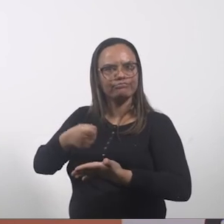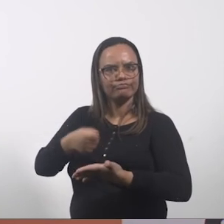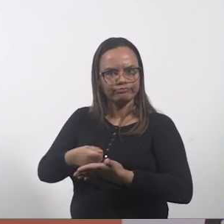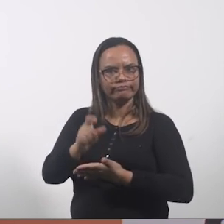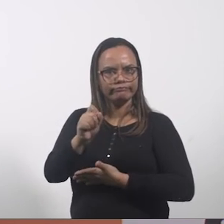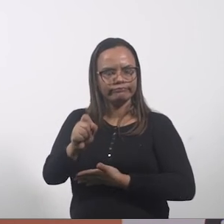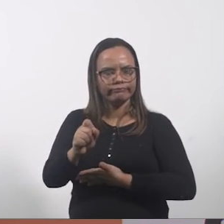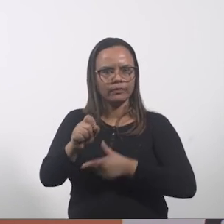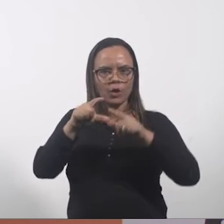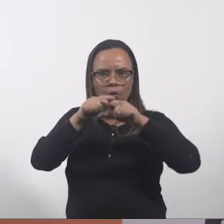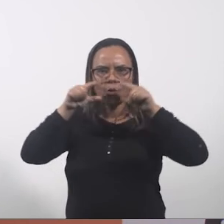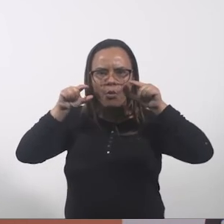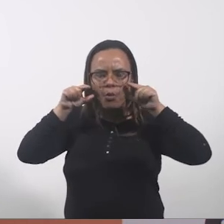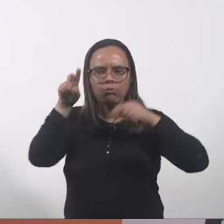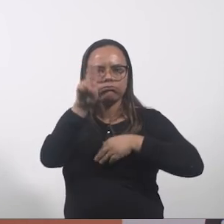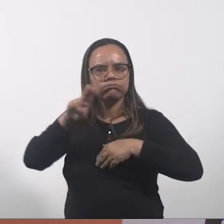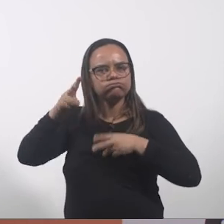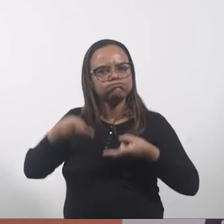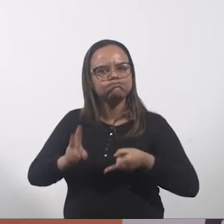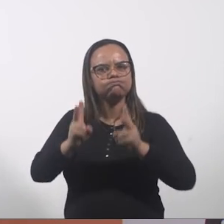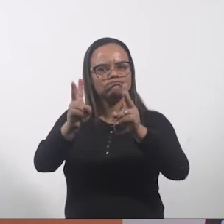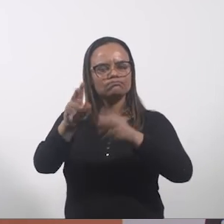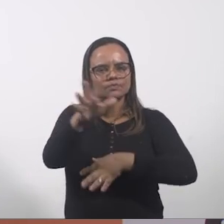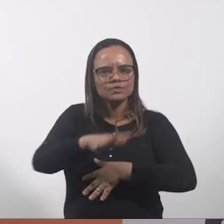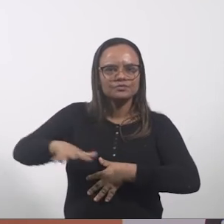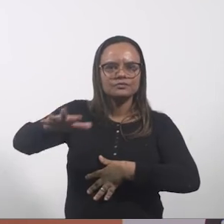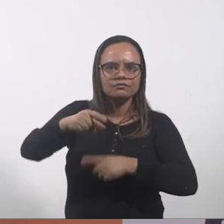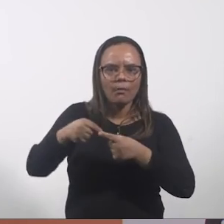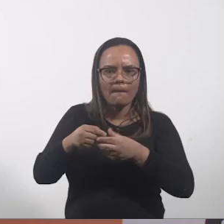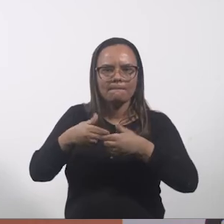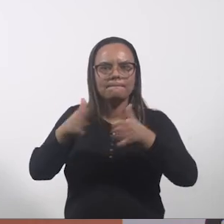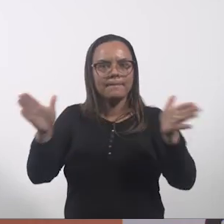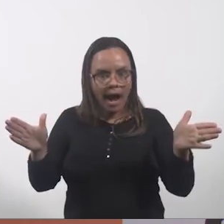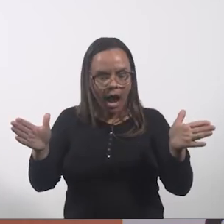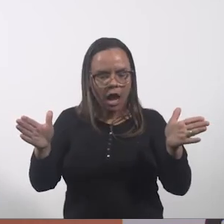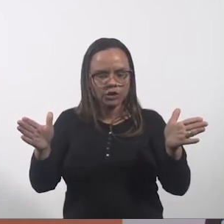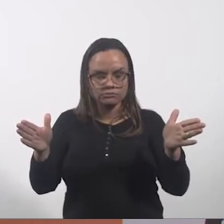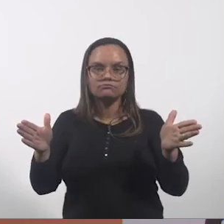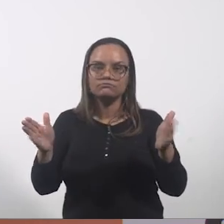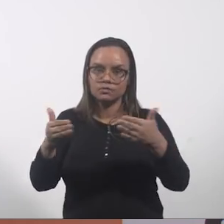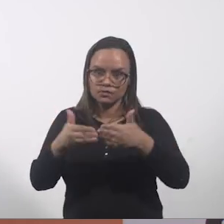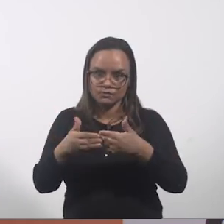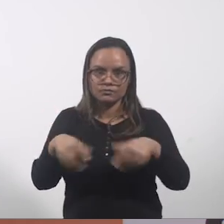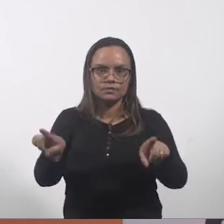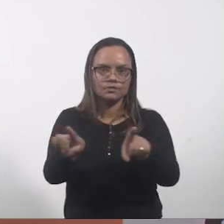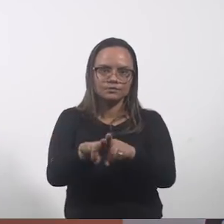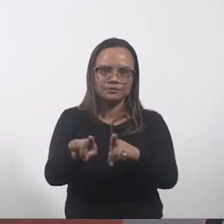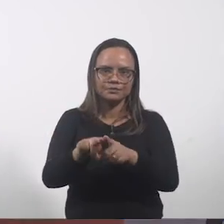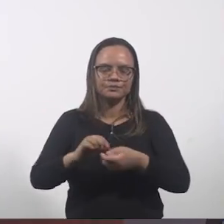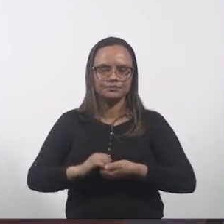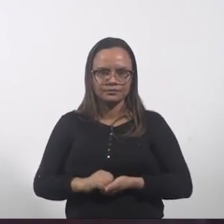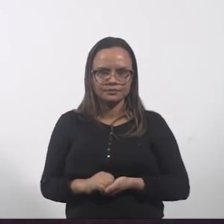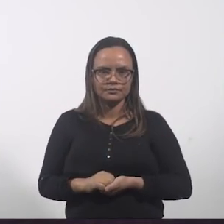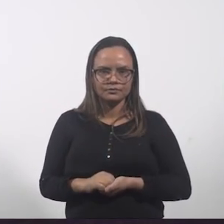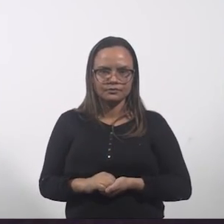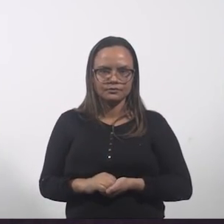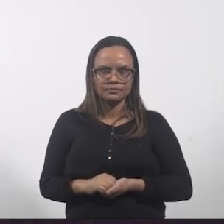obrigatoriedade para o uso de máscaras continua tanto em ambientes abertos quanto ambientes fechados.